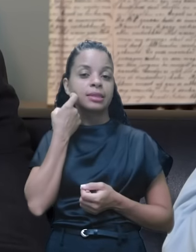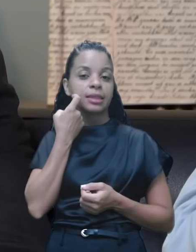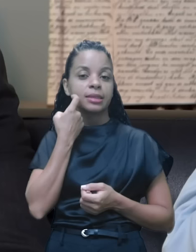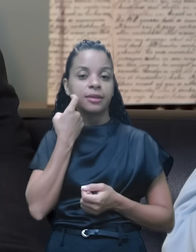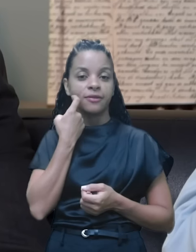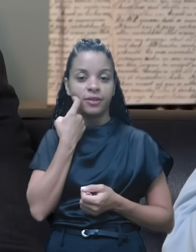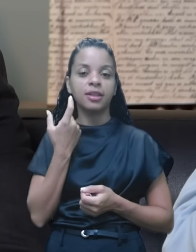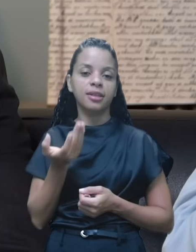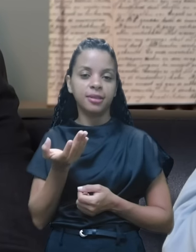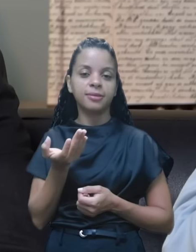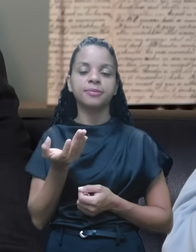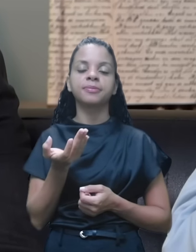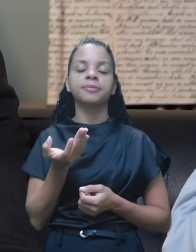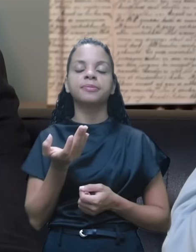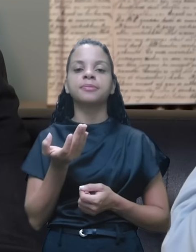sexta-feira